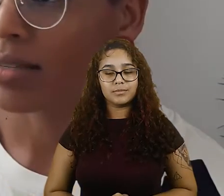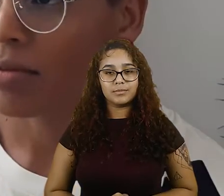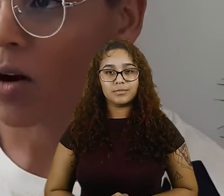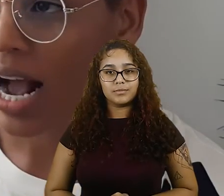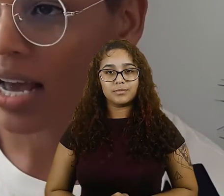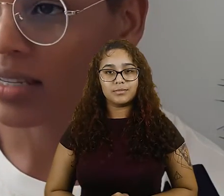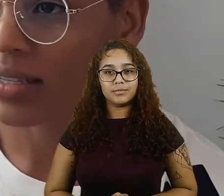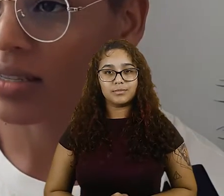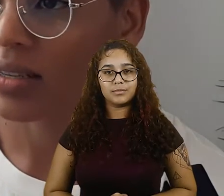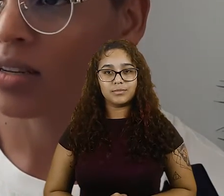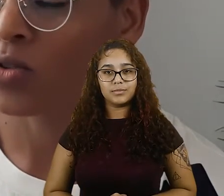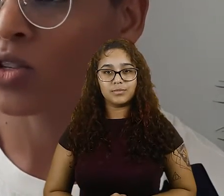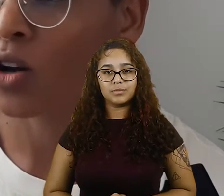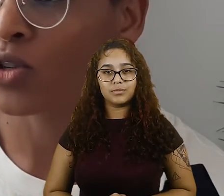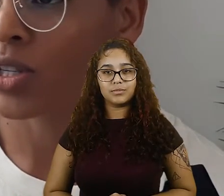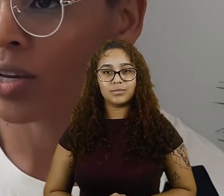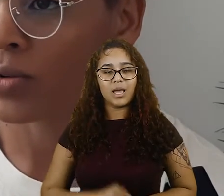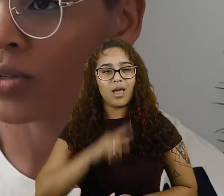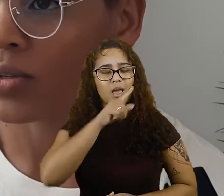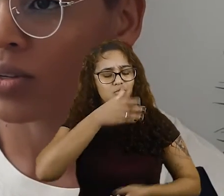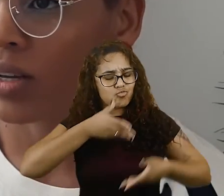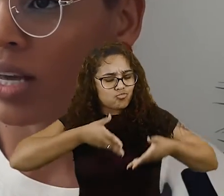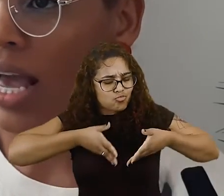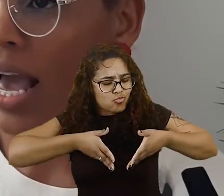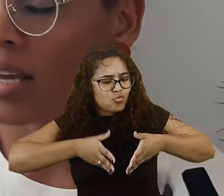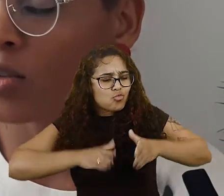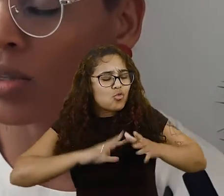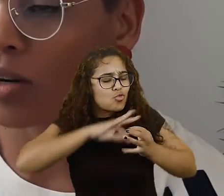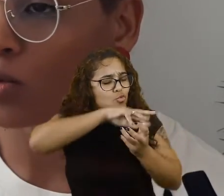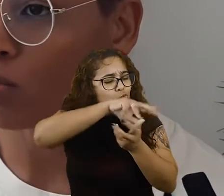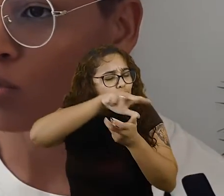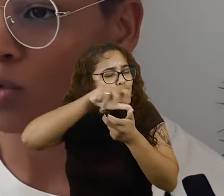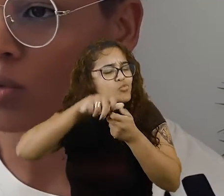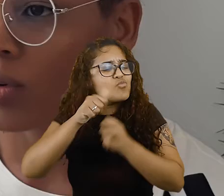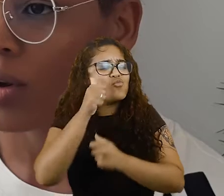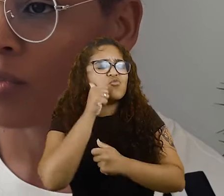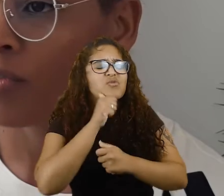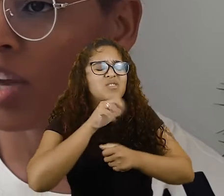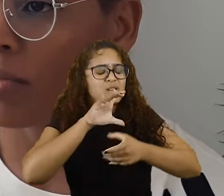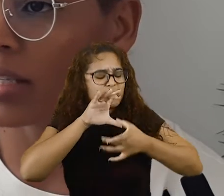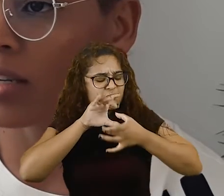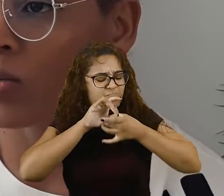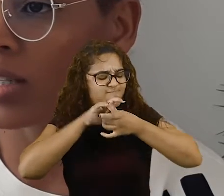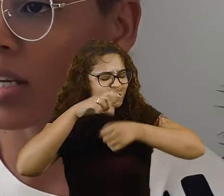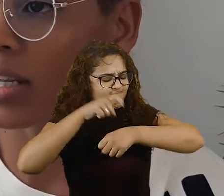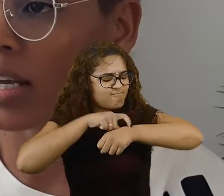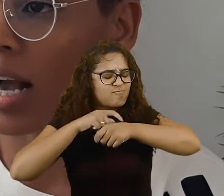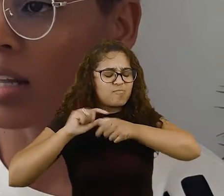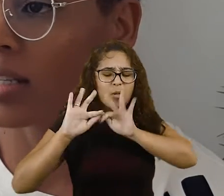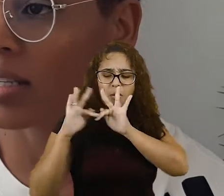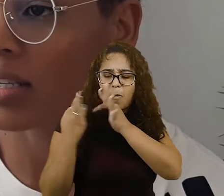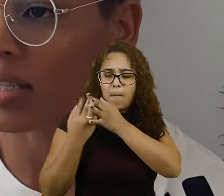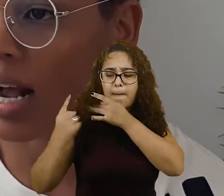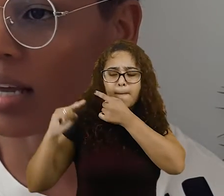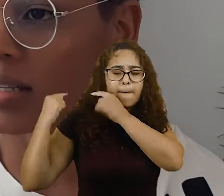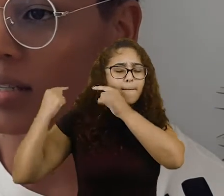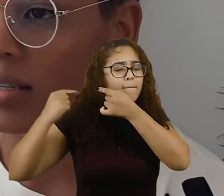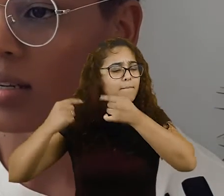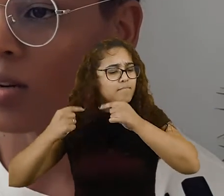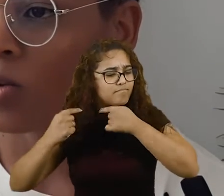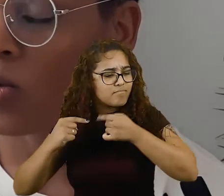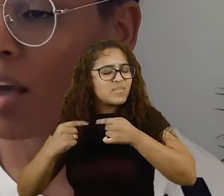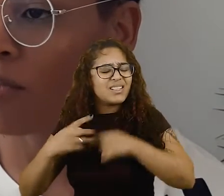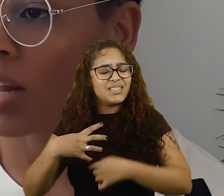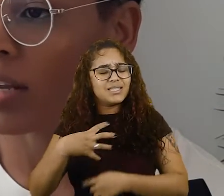De Yasmin Moraes, dos olhos teus. És útero do mundo, fêmea circunscrita em carnes